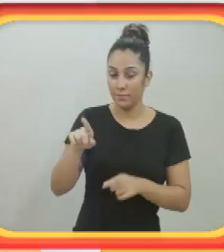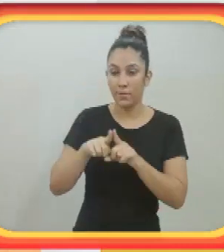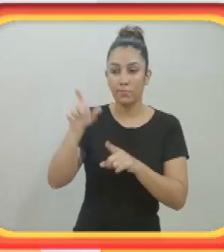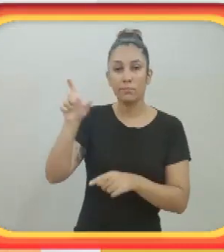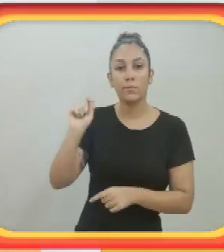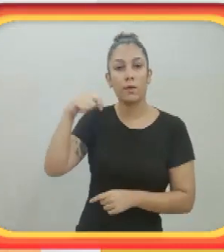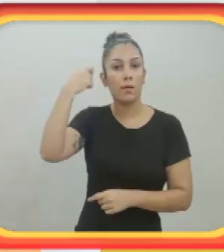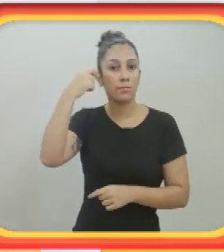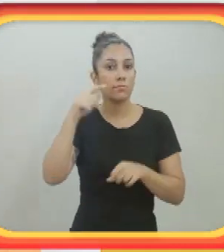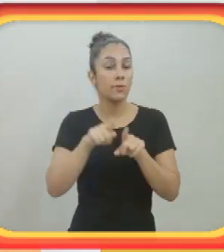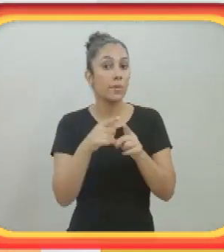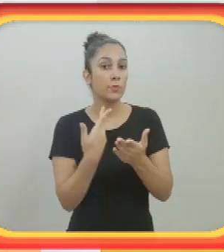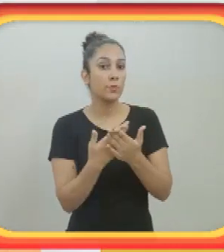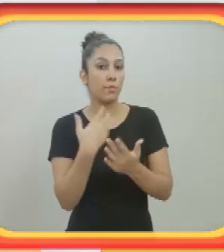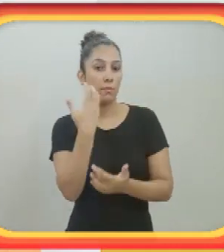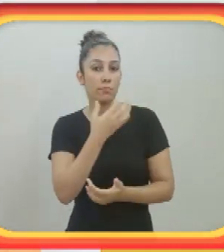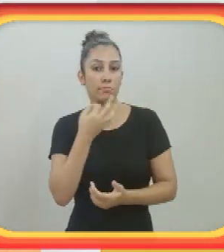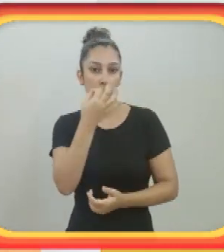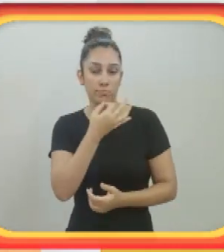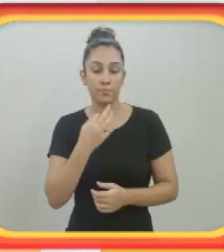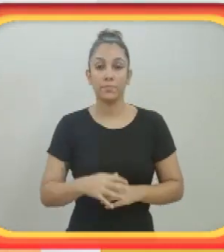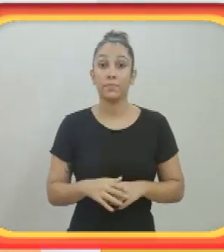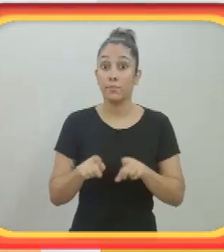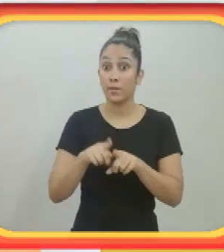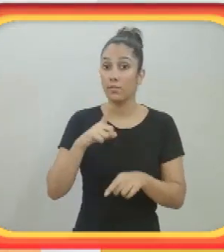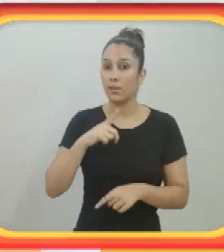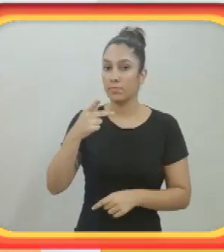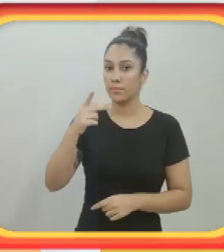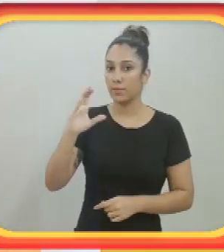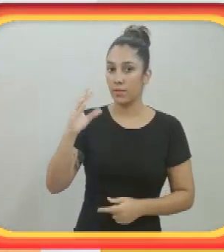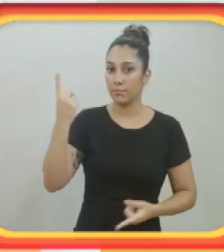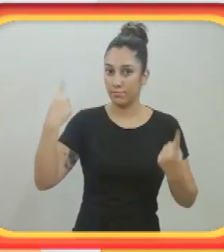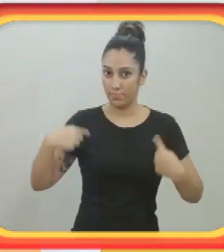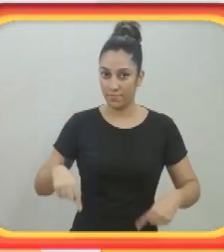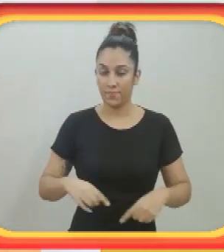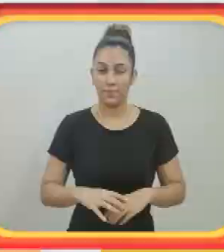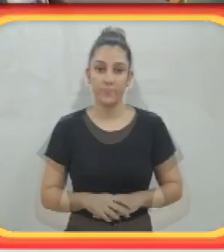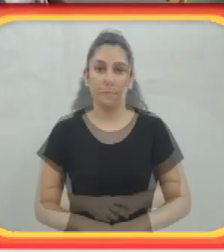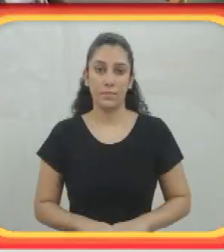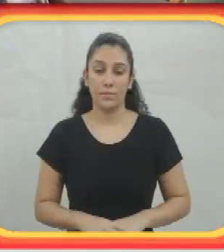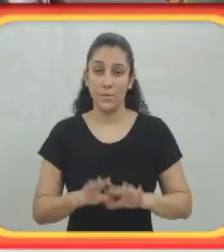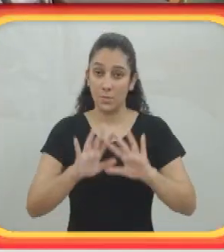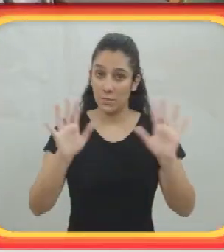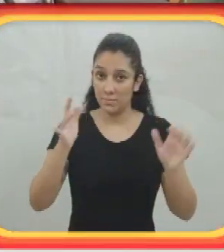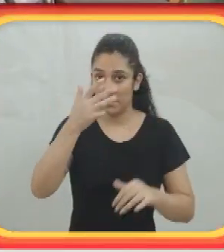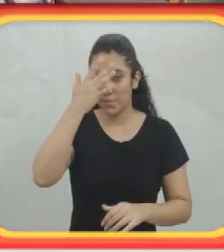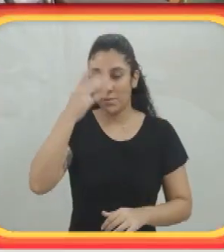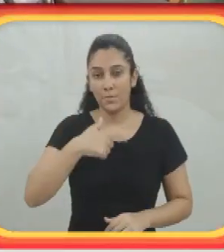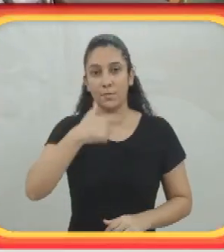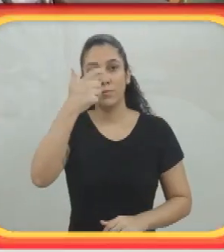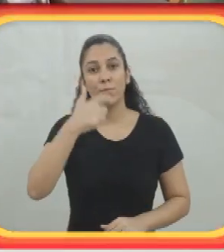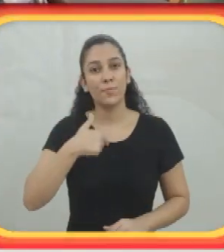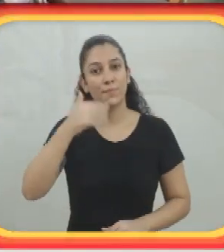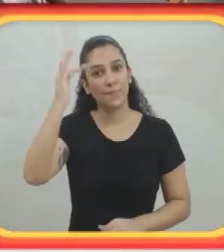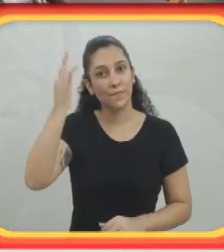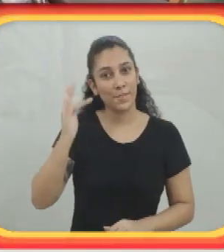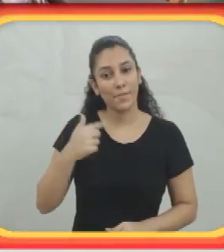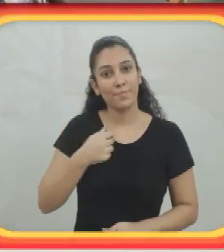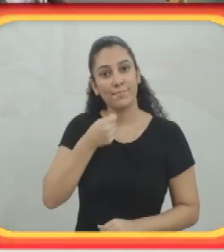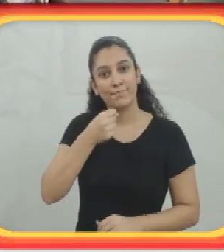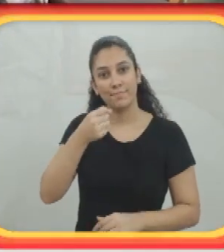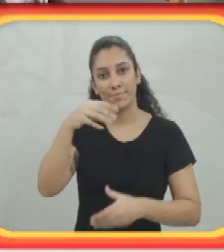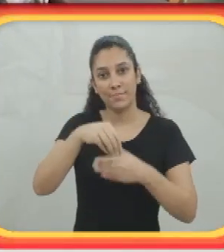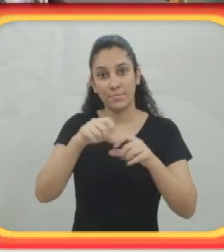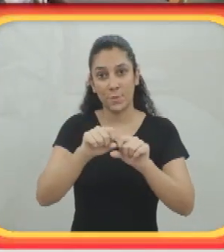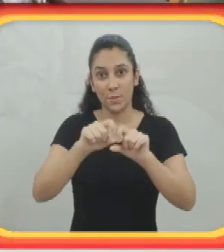que é ator, estudante de canto lírico e tem paralisia cerebral. Fala com computadores. Oi, pessoal, sou